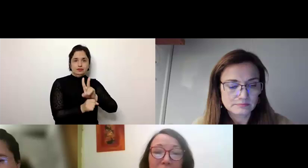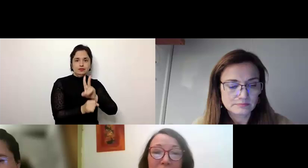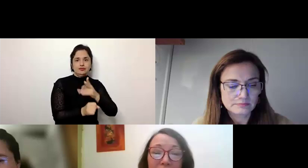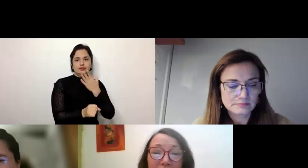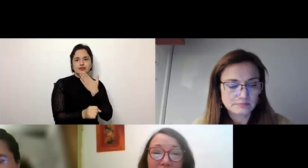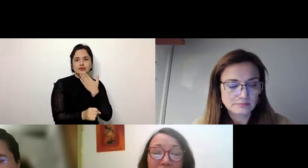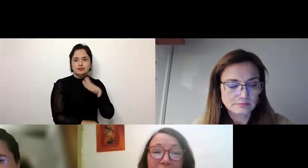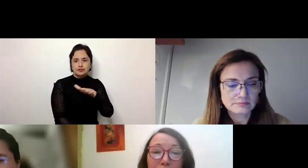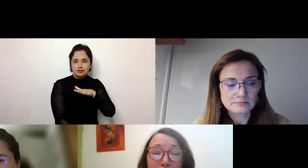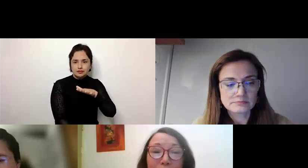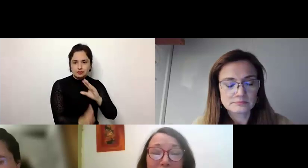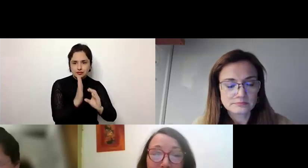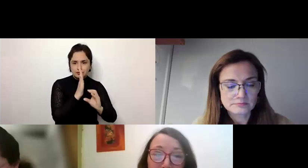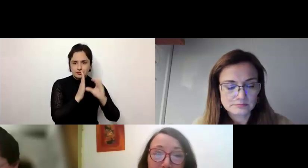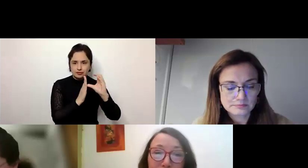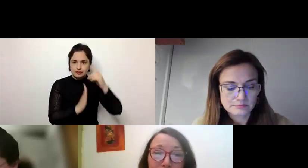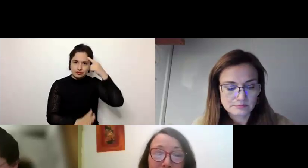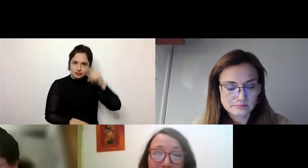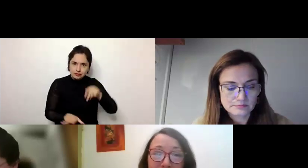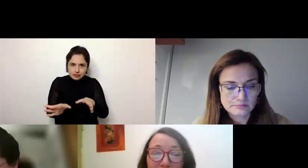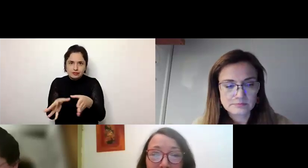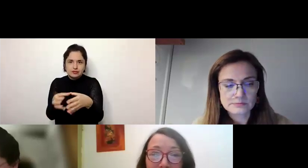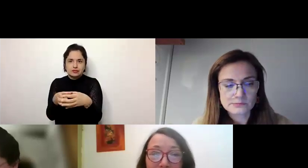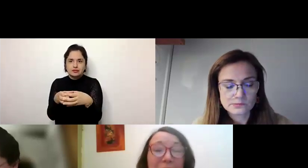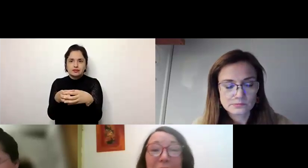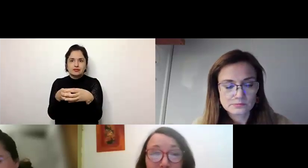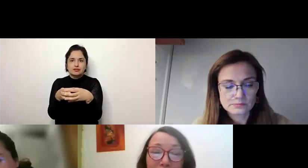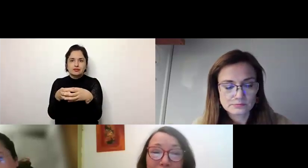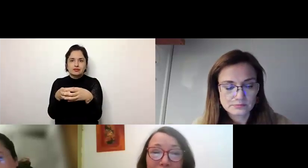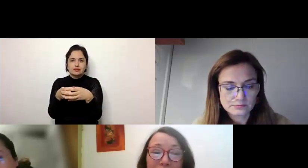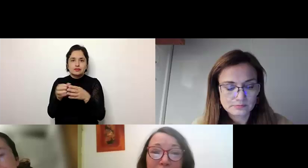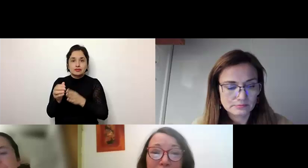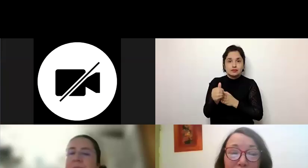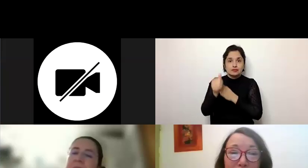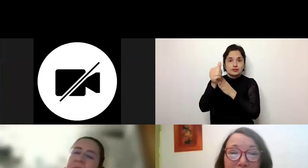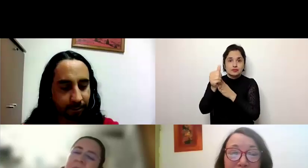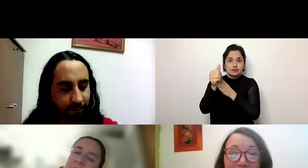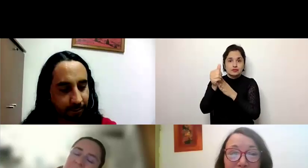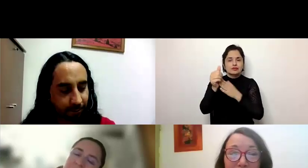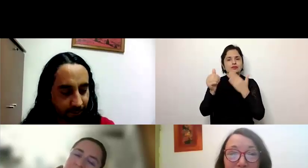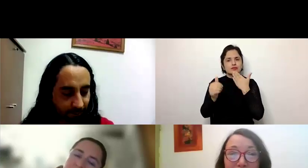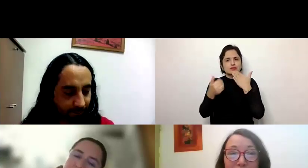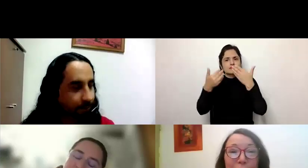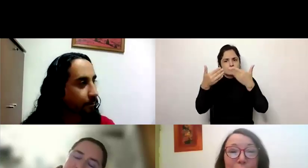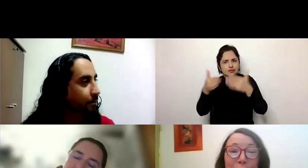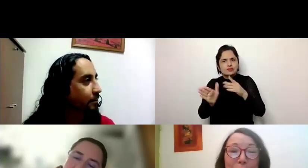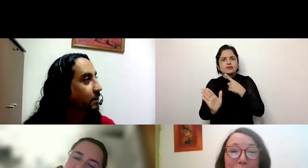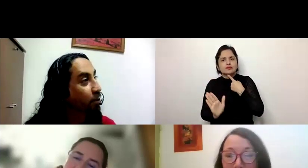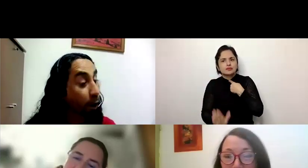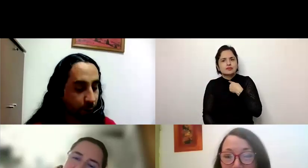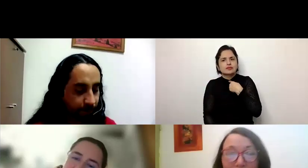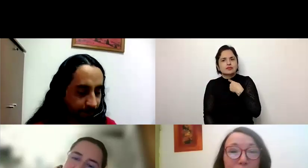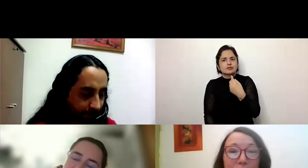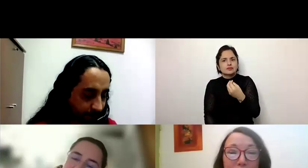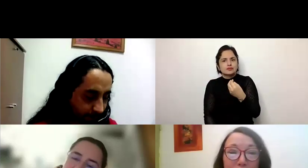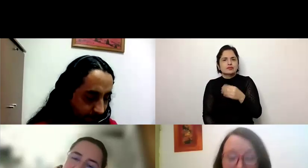na carreira mas mas que vai liderando a carreira também está interessado obviamente